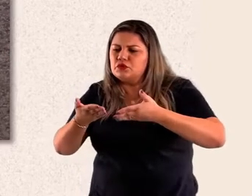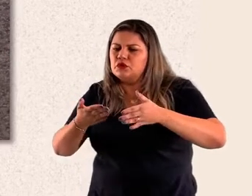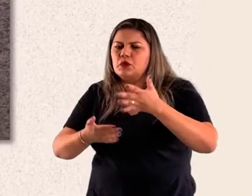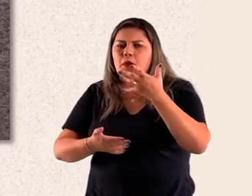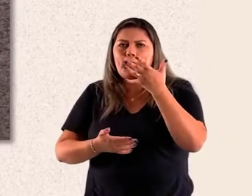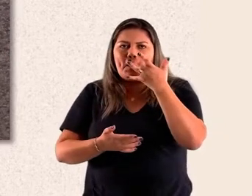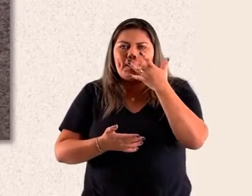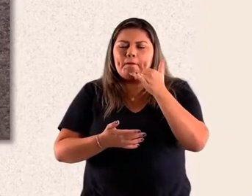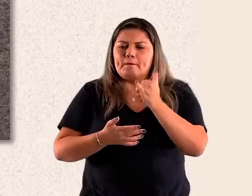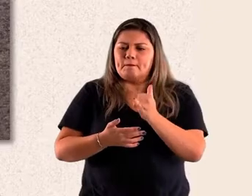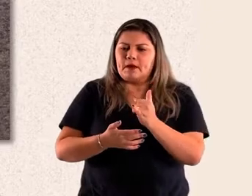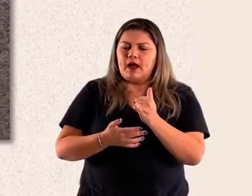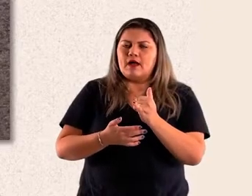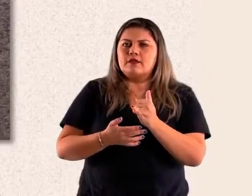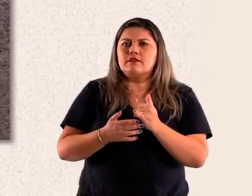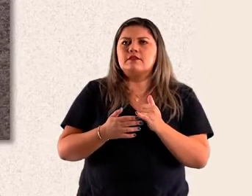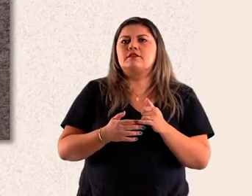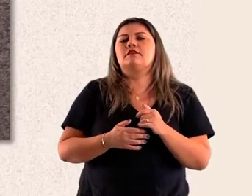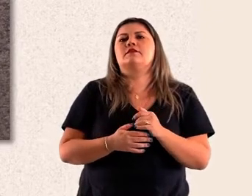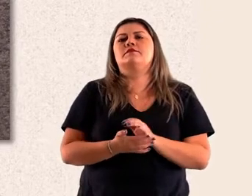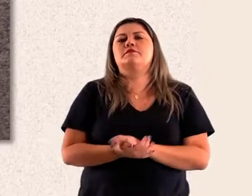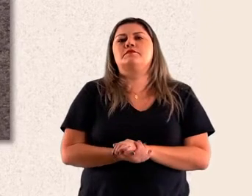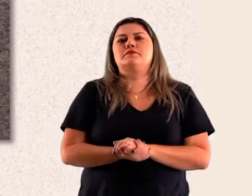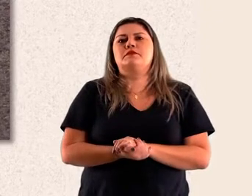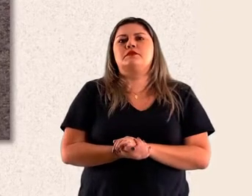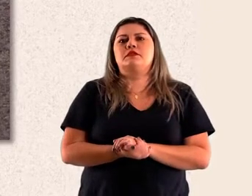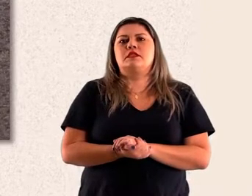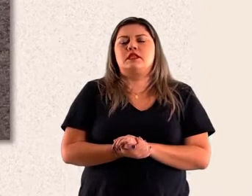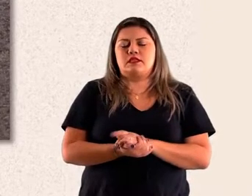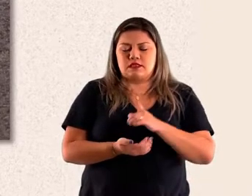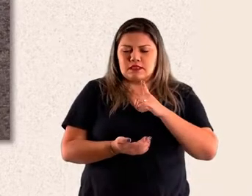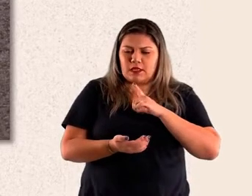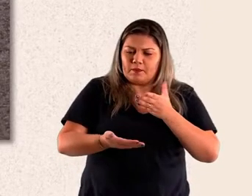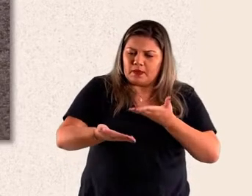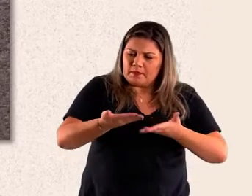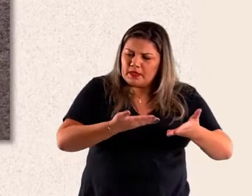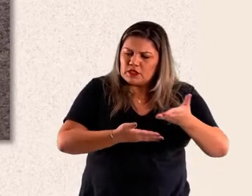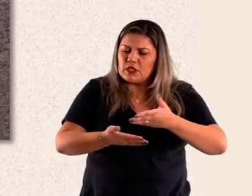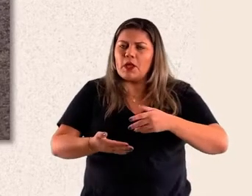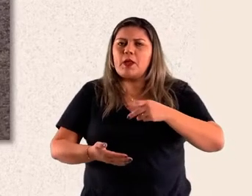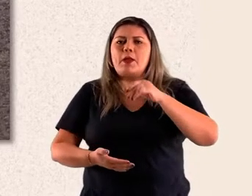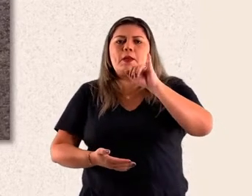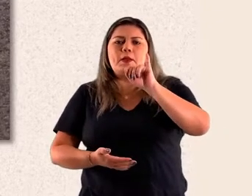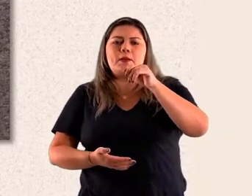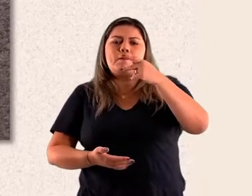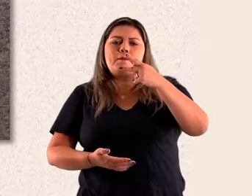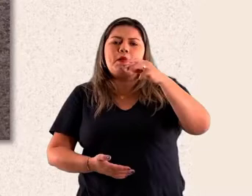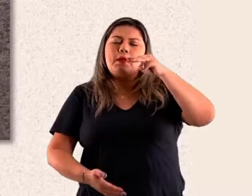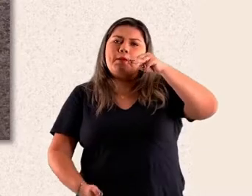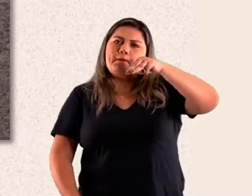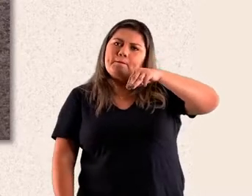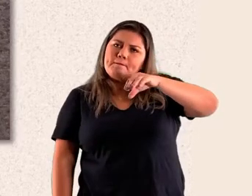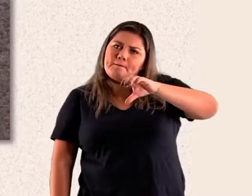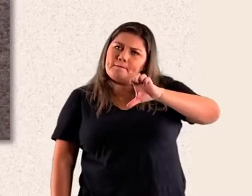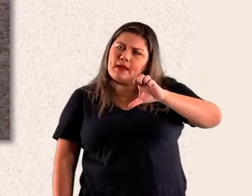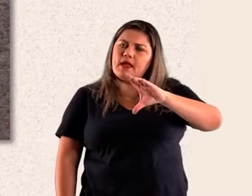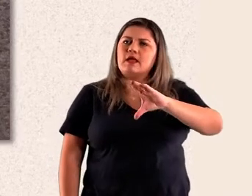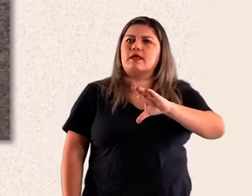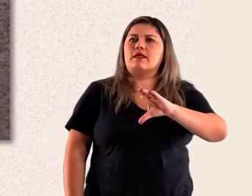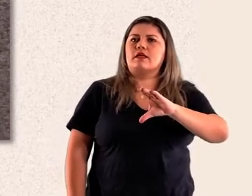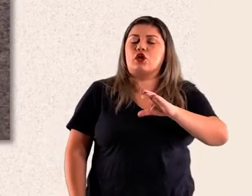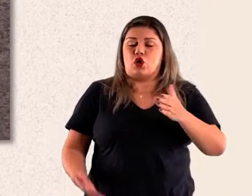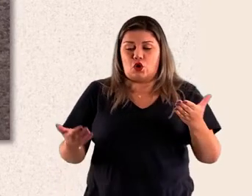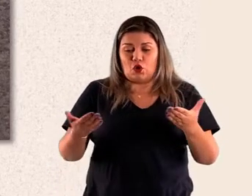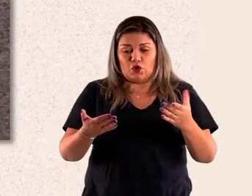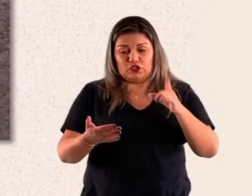Escola Superior da magistratura do Estado do Rio Grande do Sul e mediadora do Ibmec Instituto Paulista de mediação e cursos e